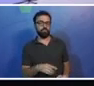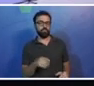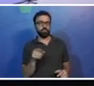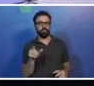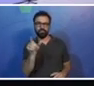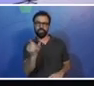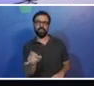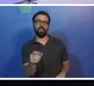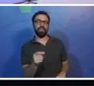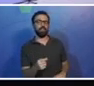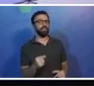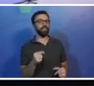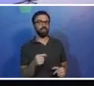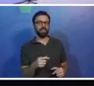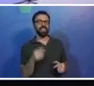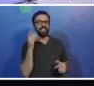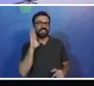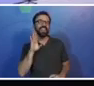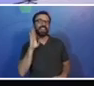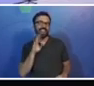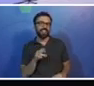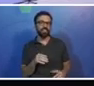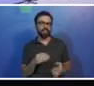deveremos estudar juntos mais vezes.